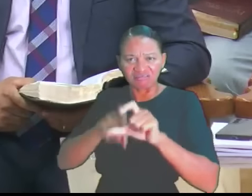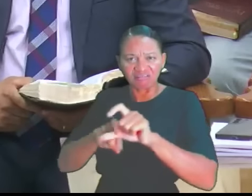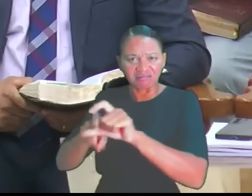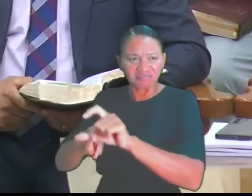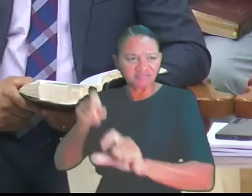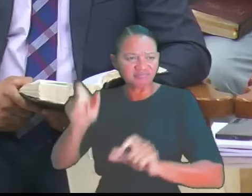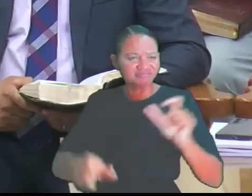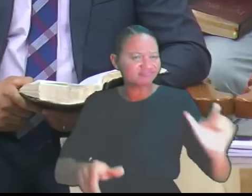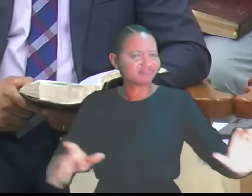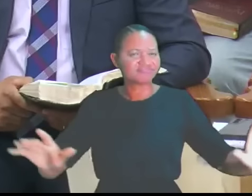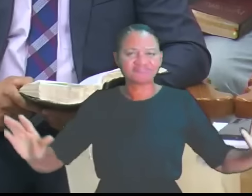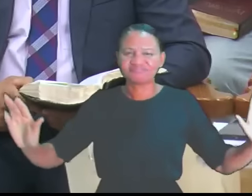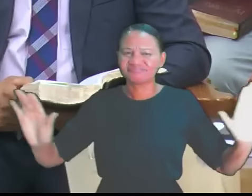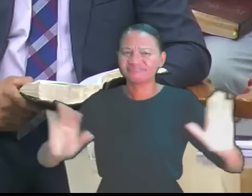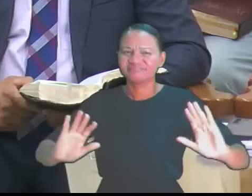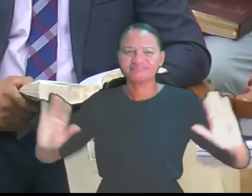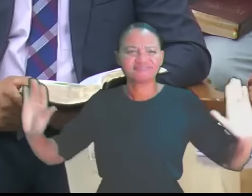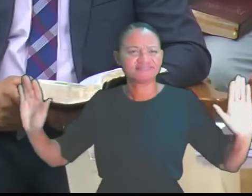De ninguém.